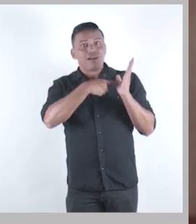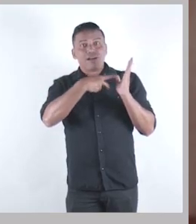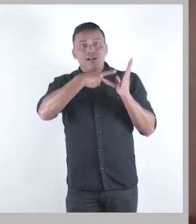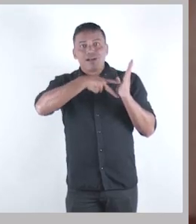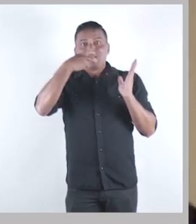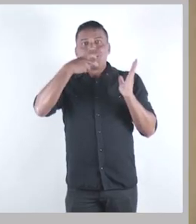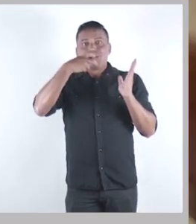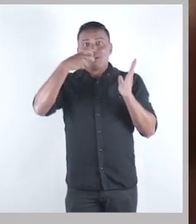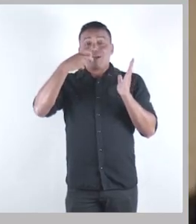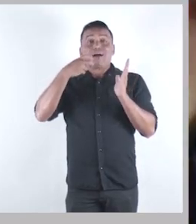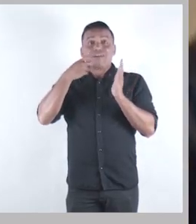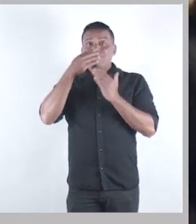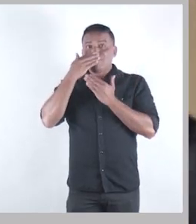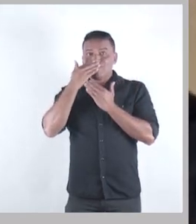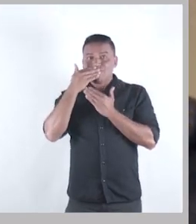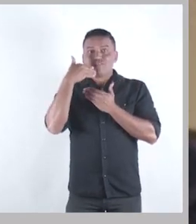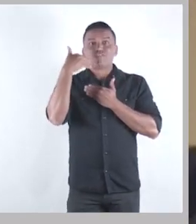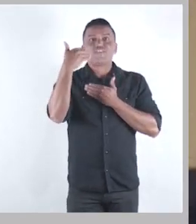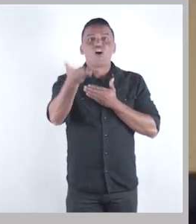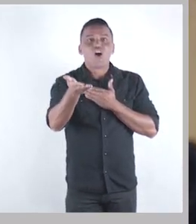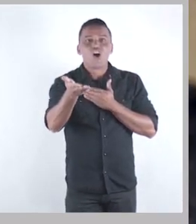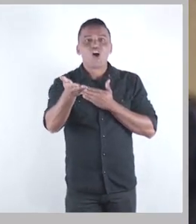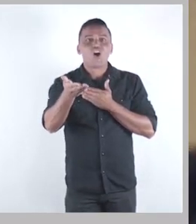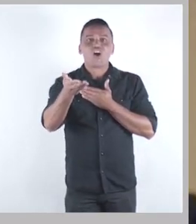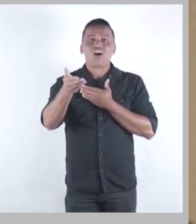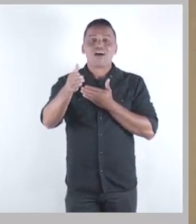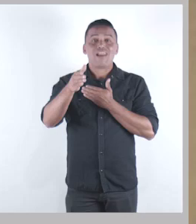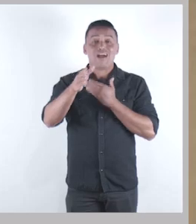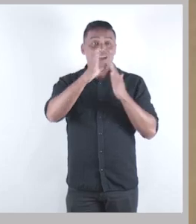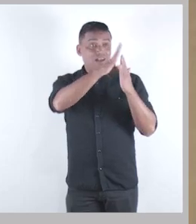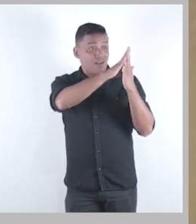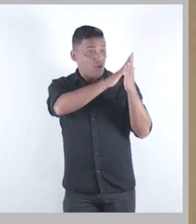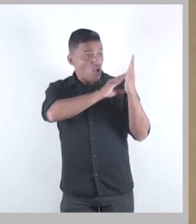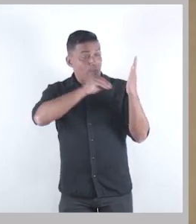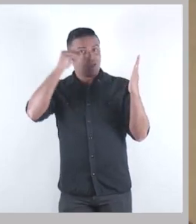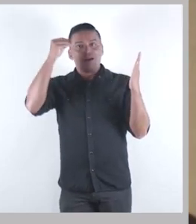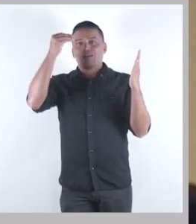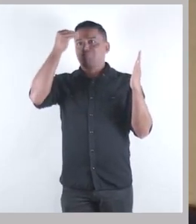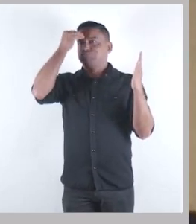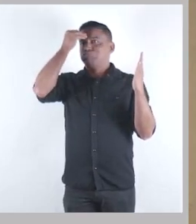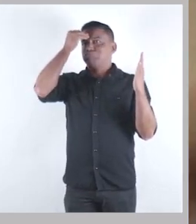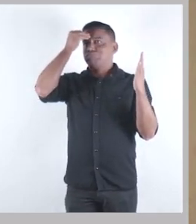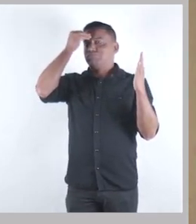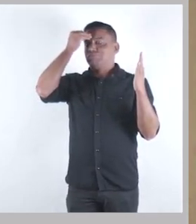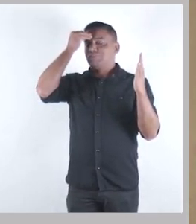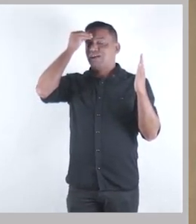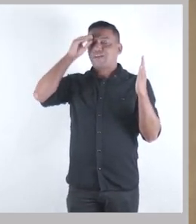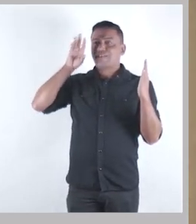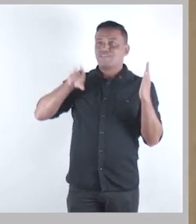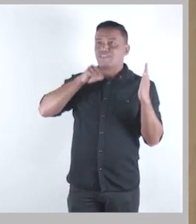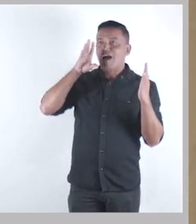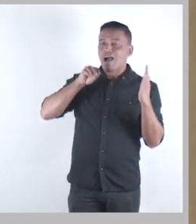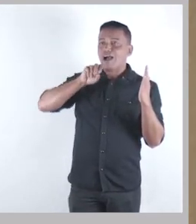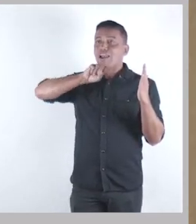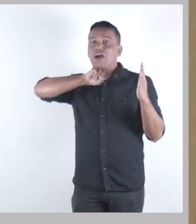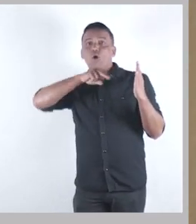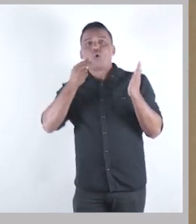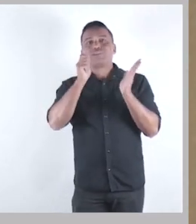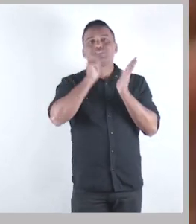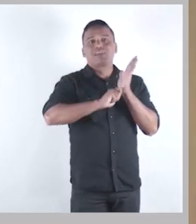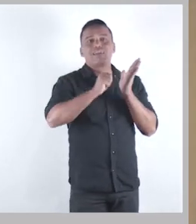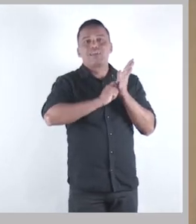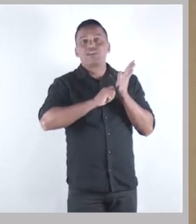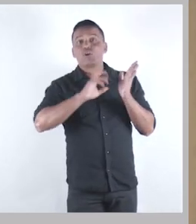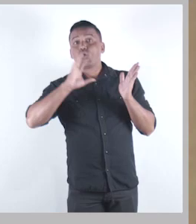tirá-lo para fora, seja repetindo, reproduzindo o que está lá dentro, através da fala ou através da escrita ou resolvendo